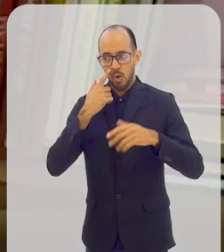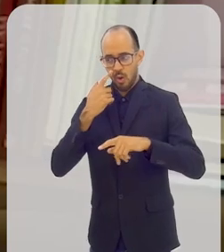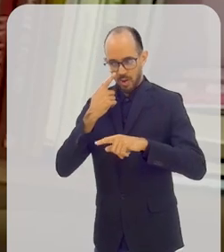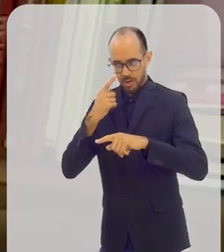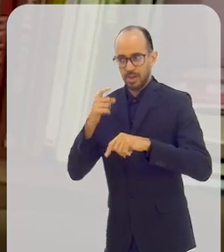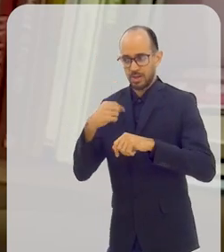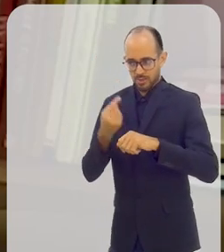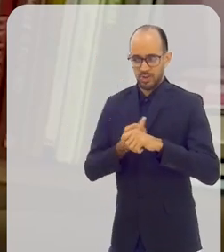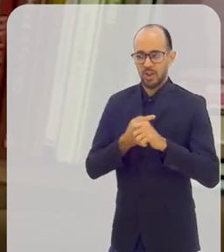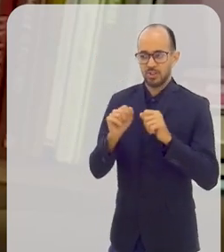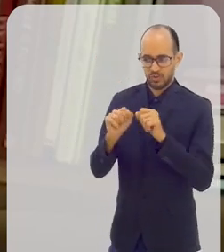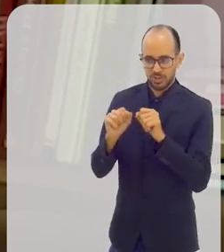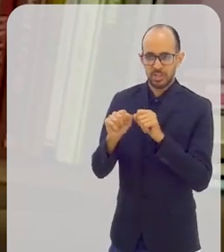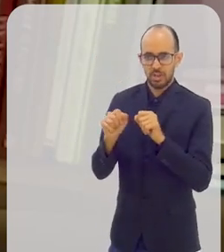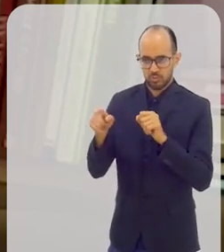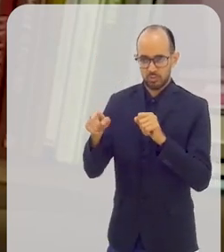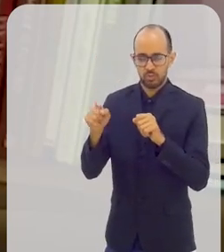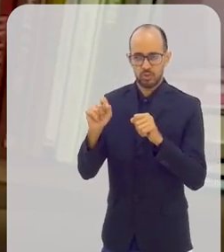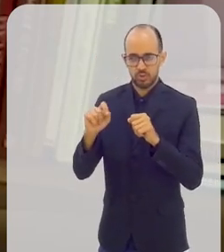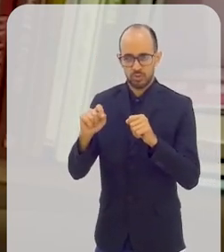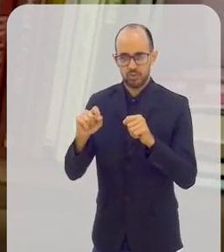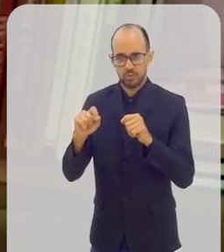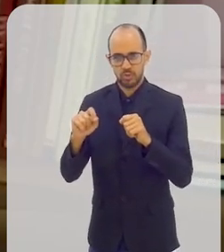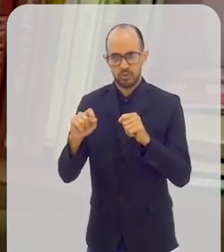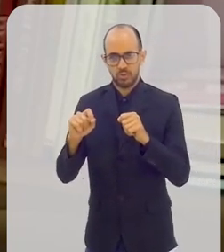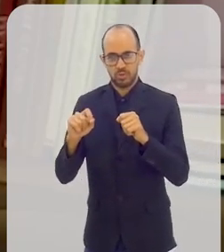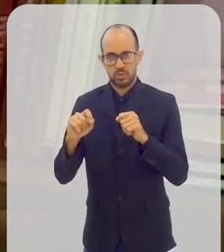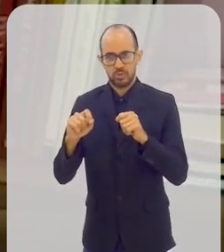gente fez para ver qual é